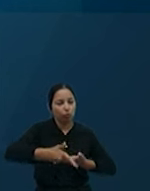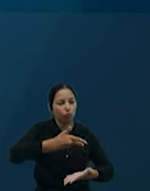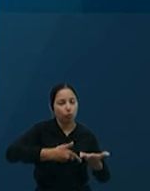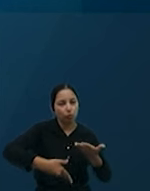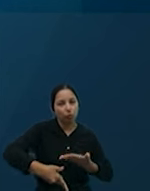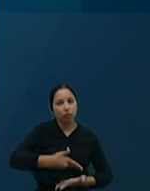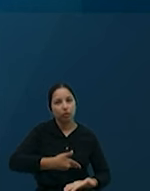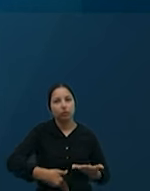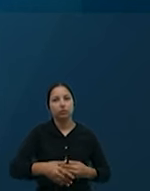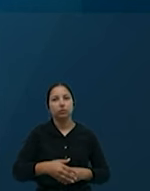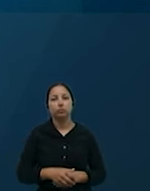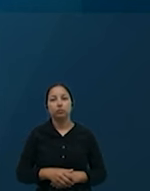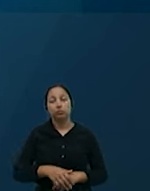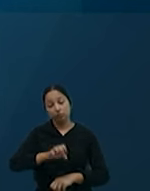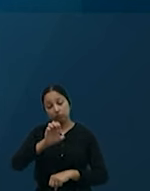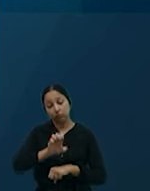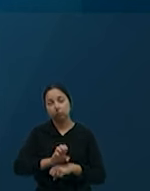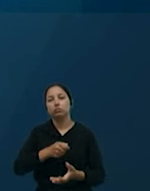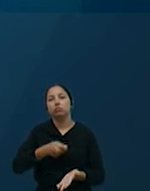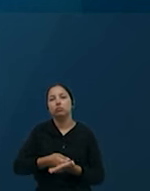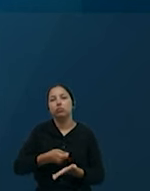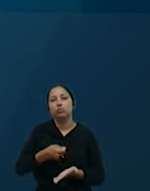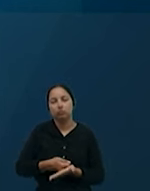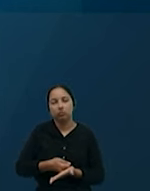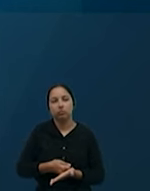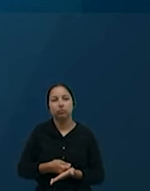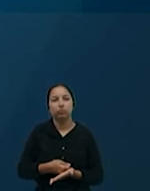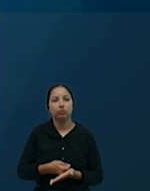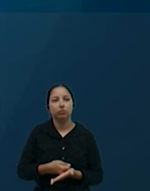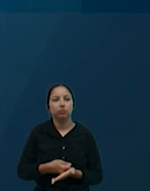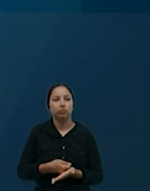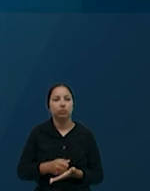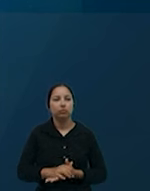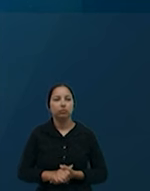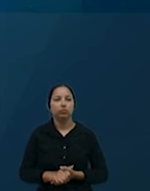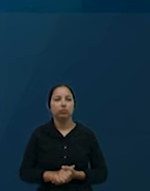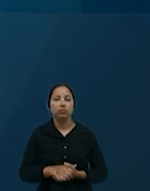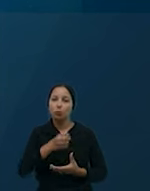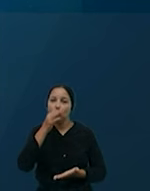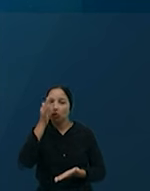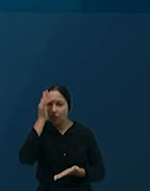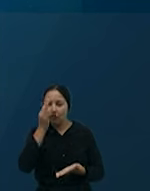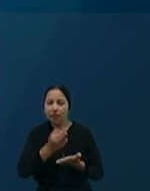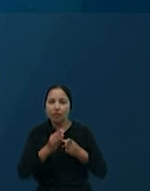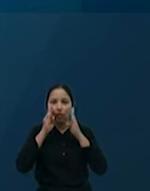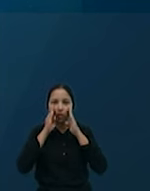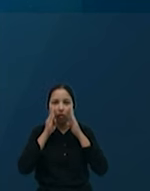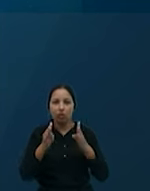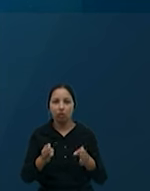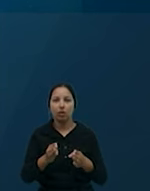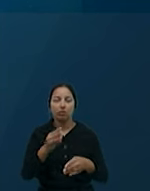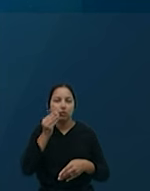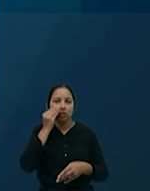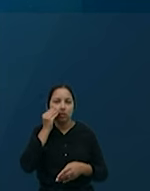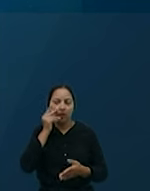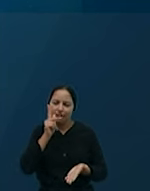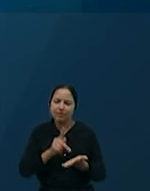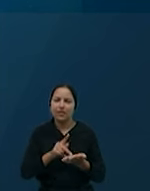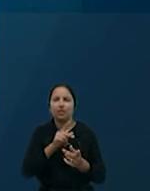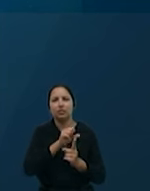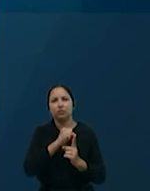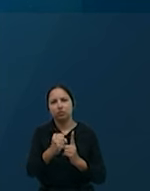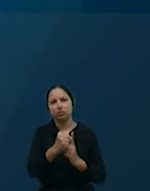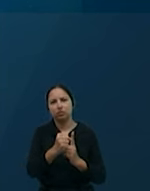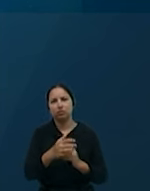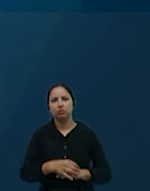Estado é obrigado, junto à boa-fé objetiva, à busca da verdade social. Ele não